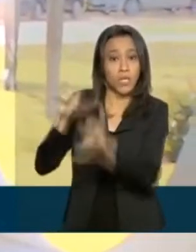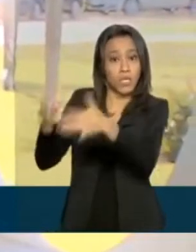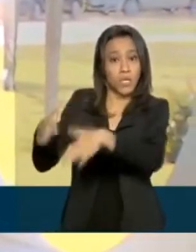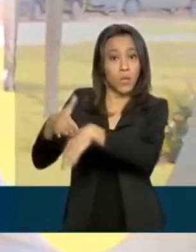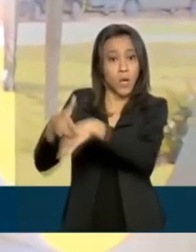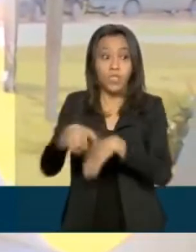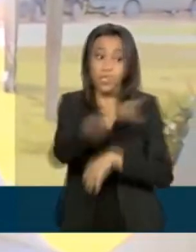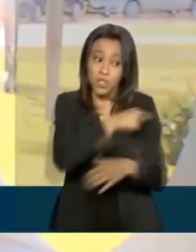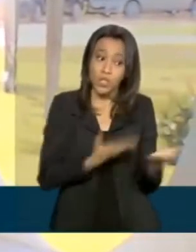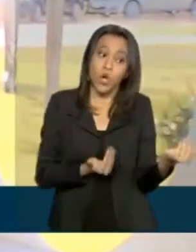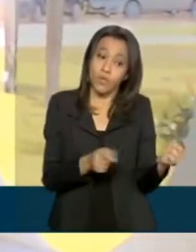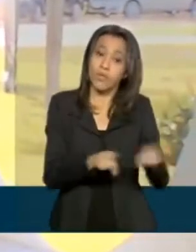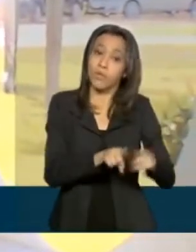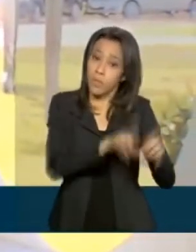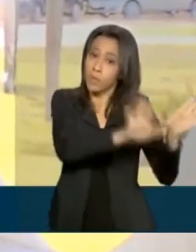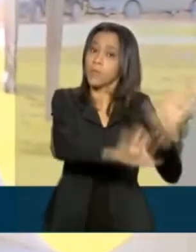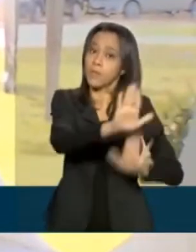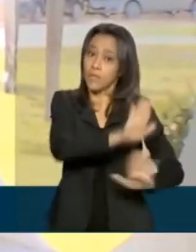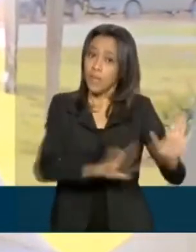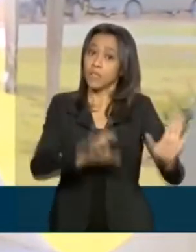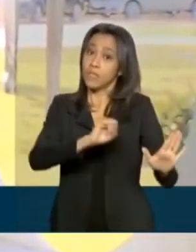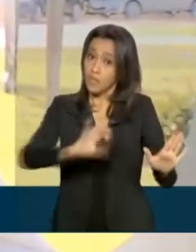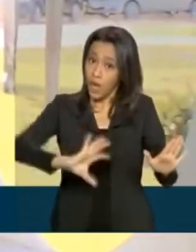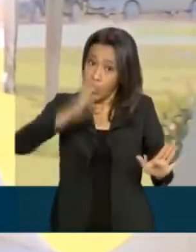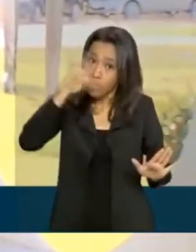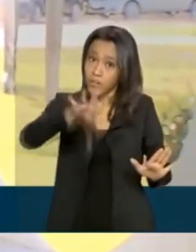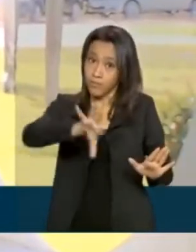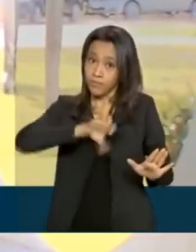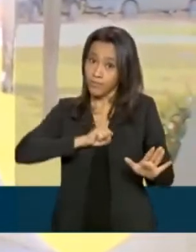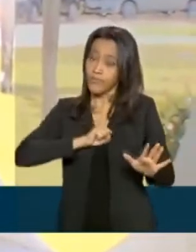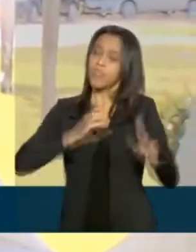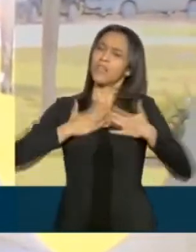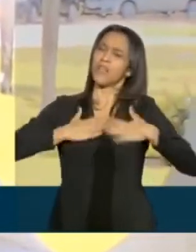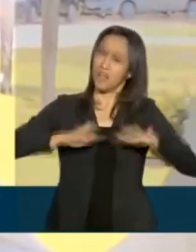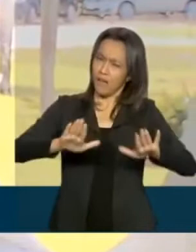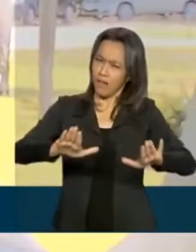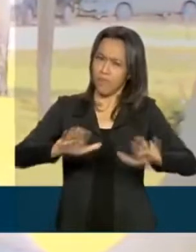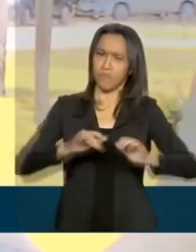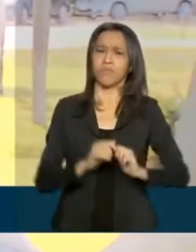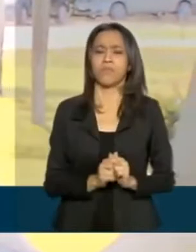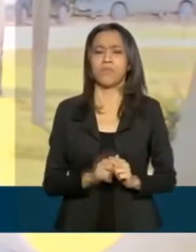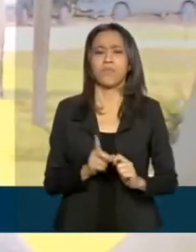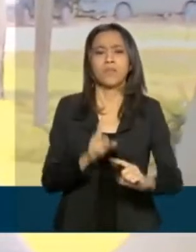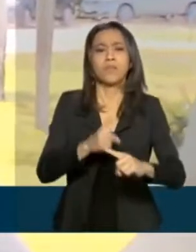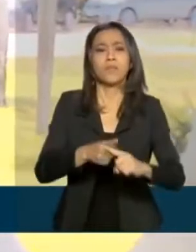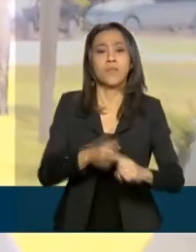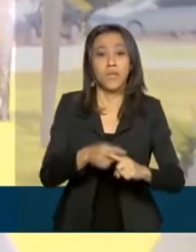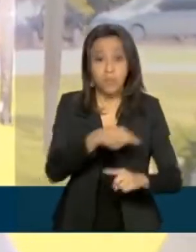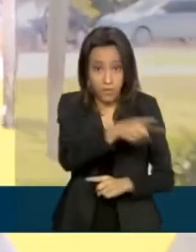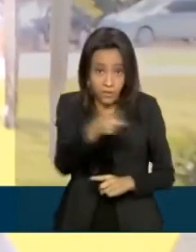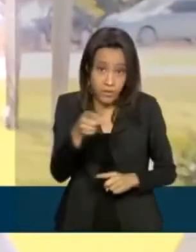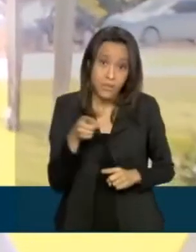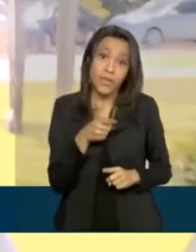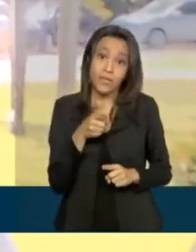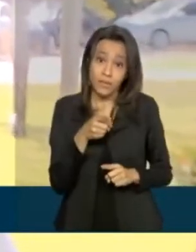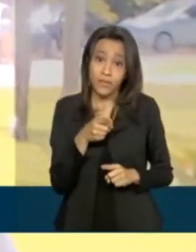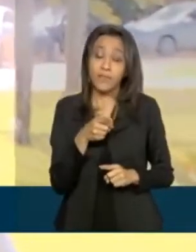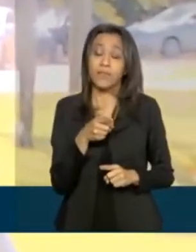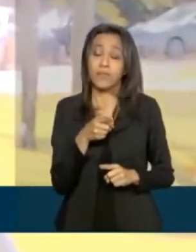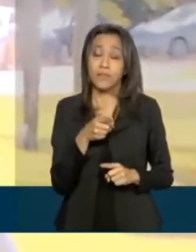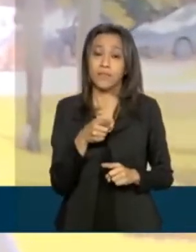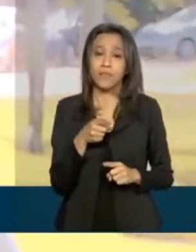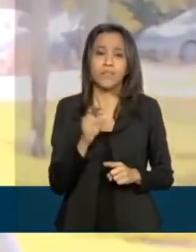mais jovens, tomem cuidado, mas se for acometido do vírus, fique tranquilo, porque para vocês, né, a